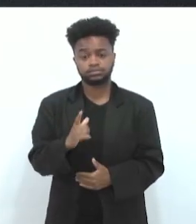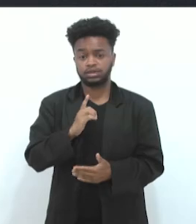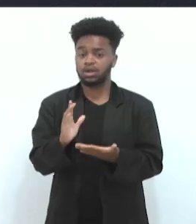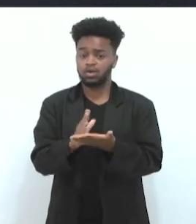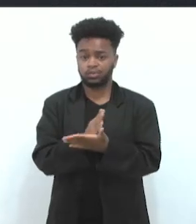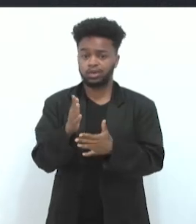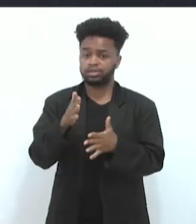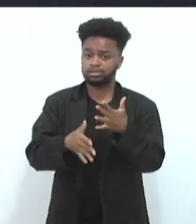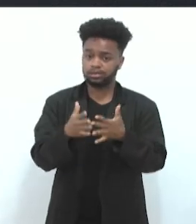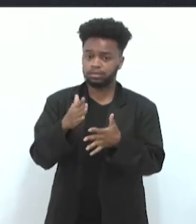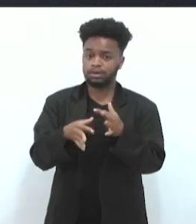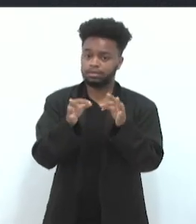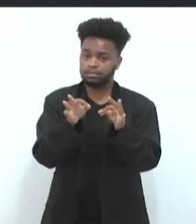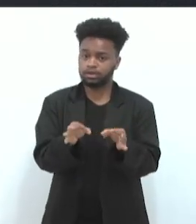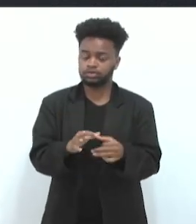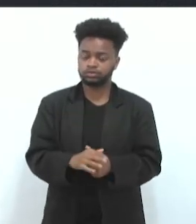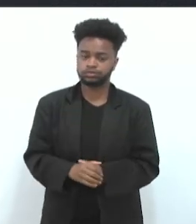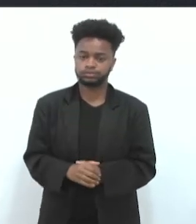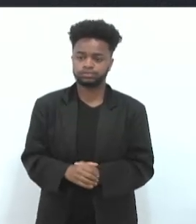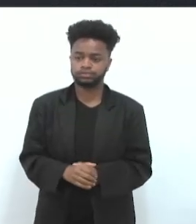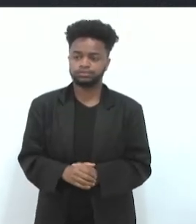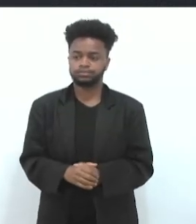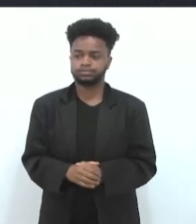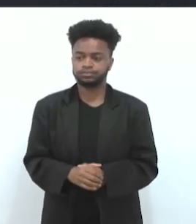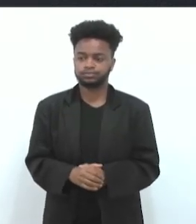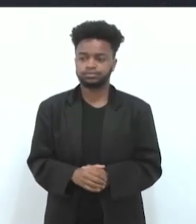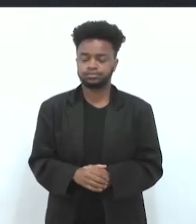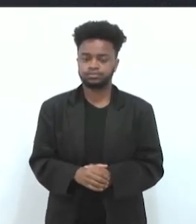estraga. Nesses casos. E aí...